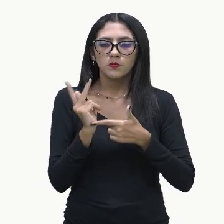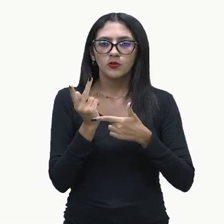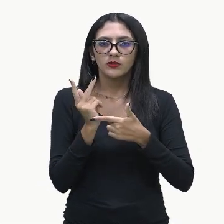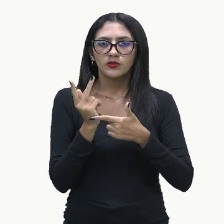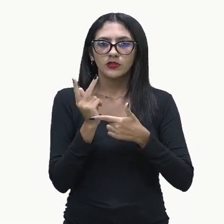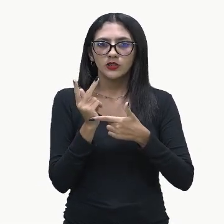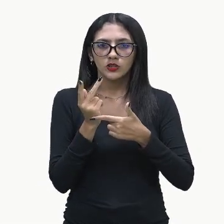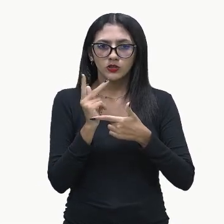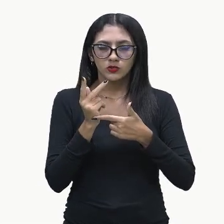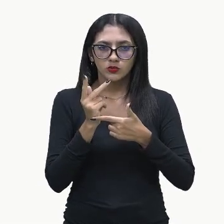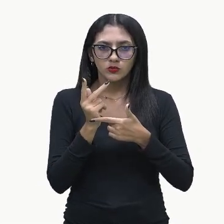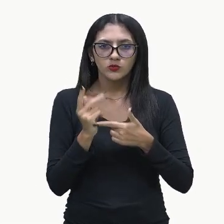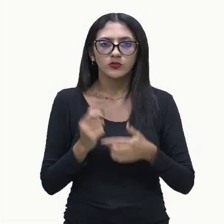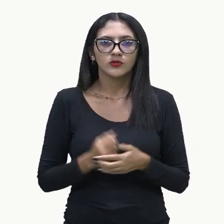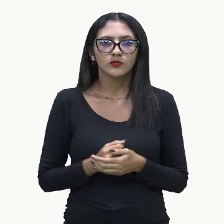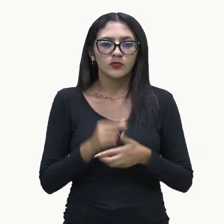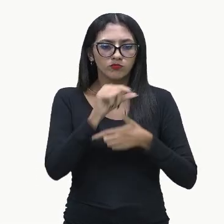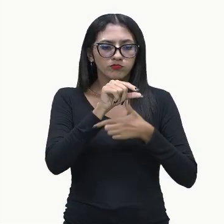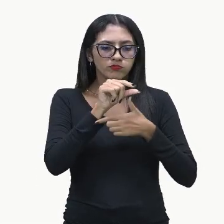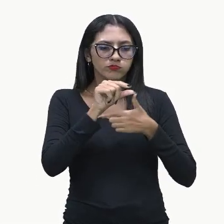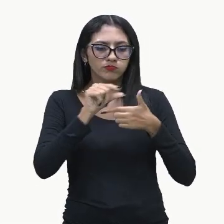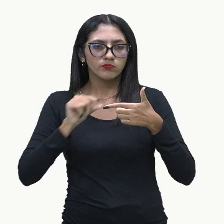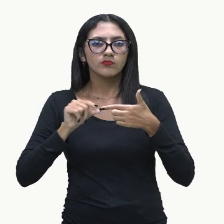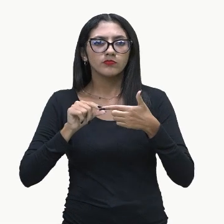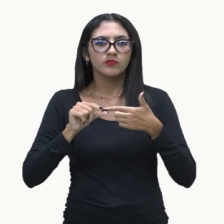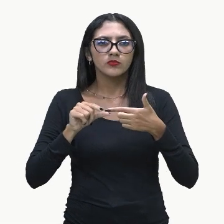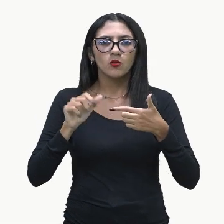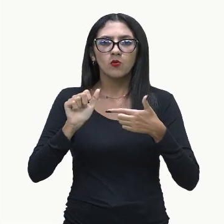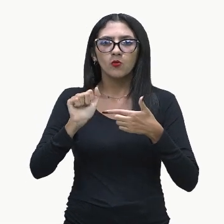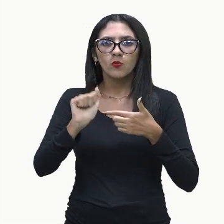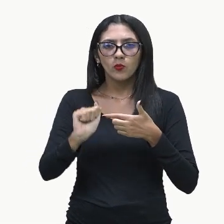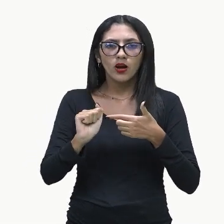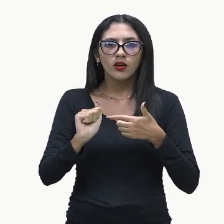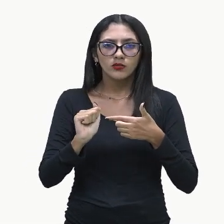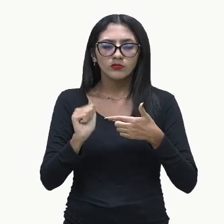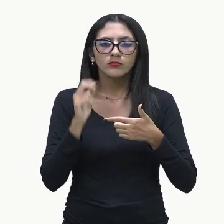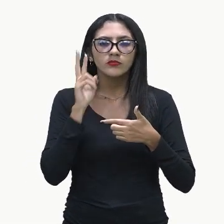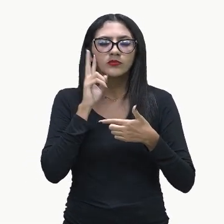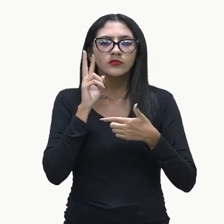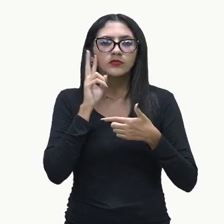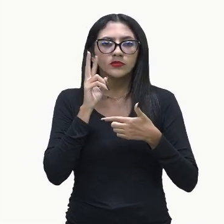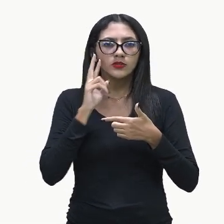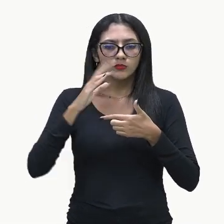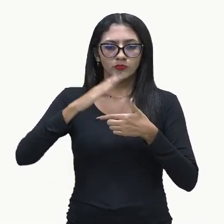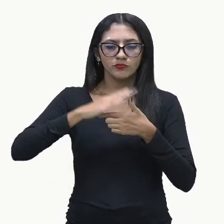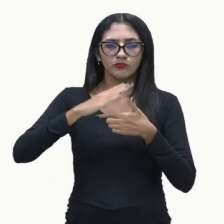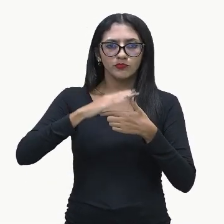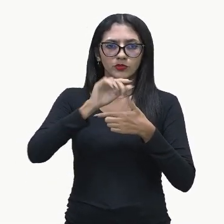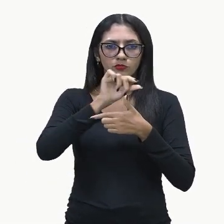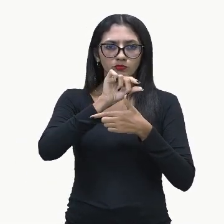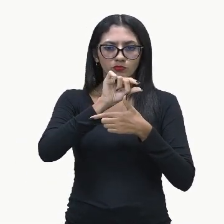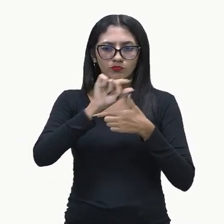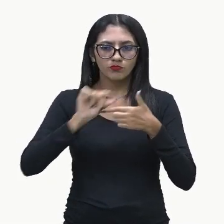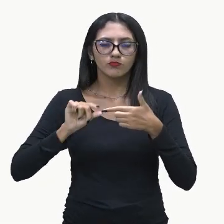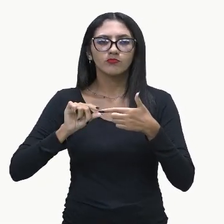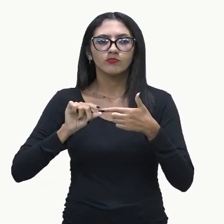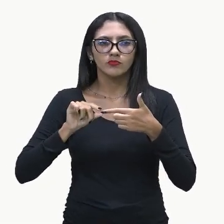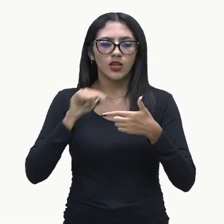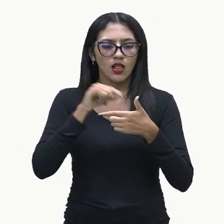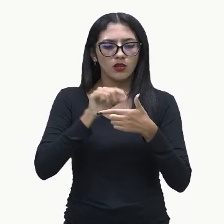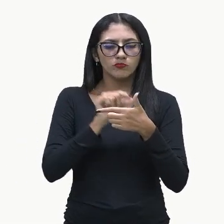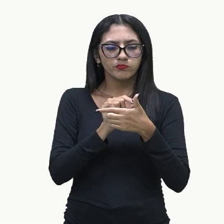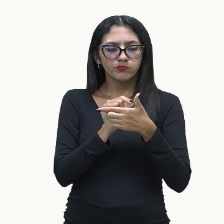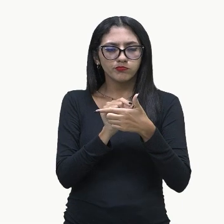que é o nosso A, mede 13. Quem é a hipotenusa? Fica bem, né, em frente ao nosso ângulo reto.